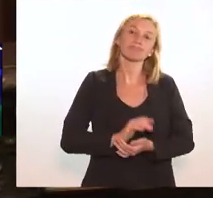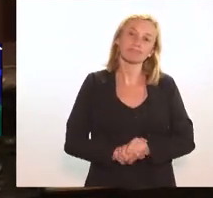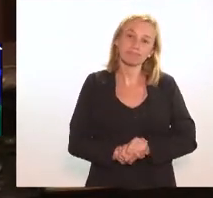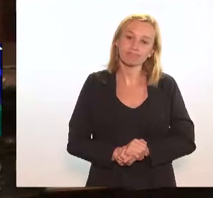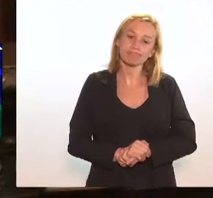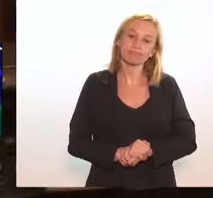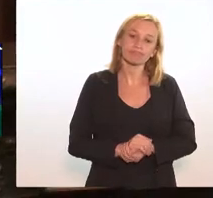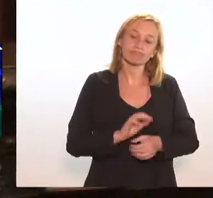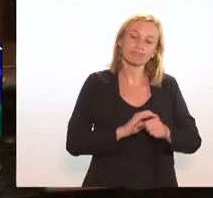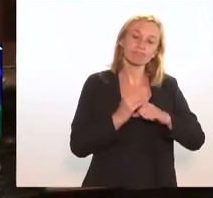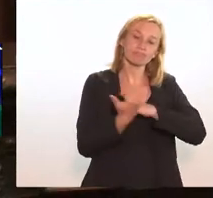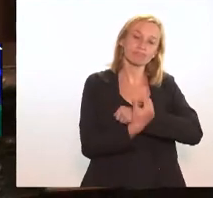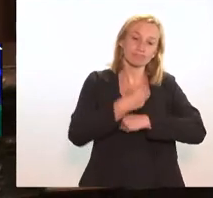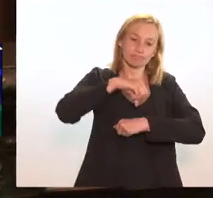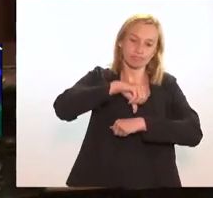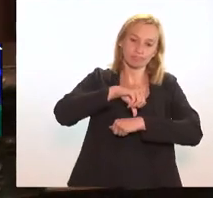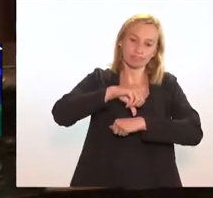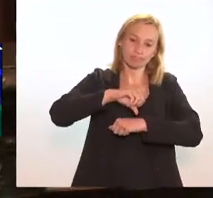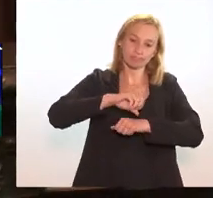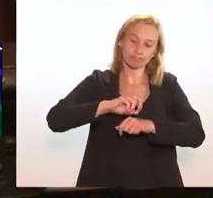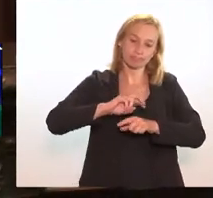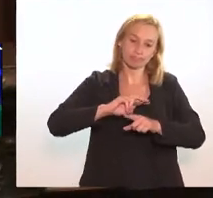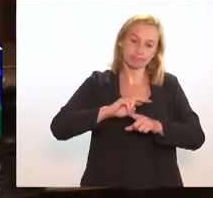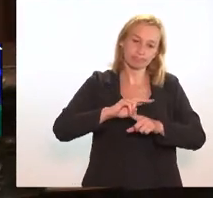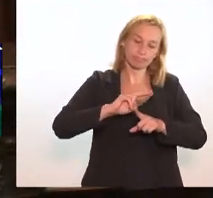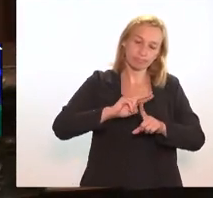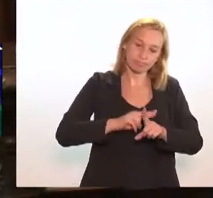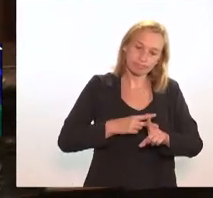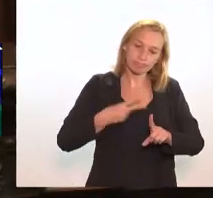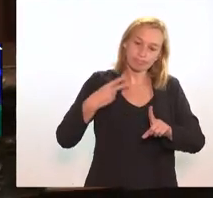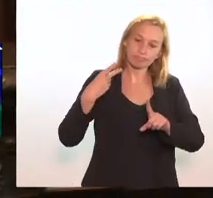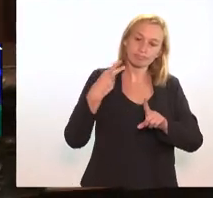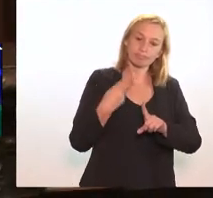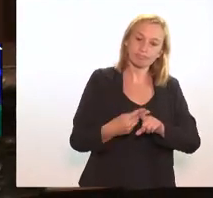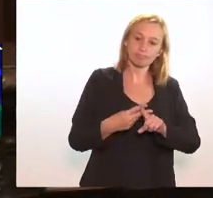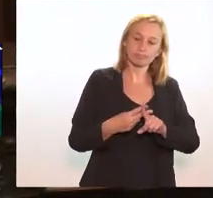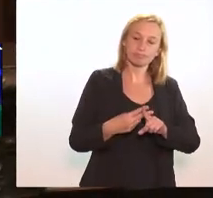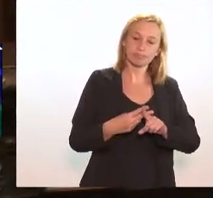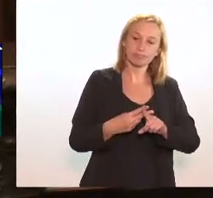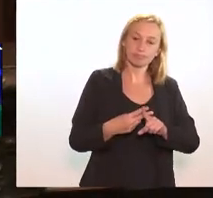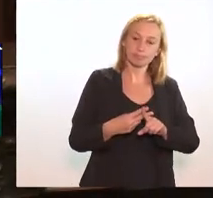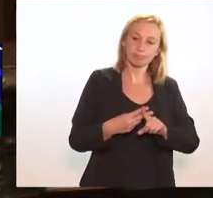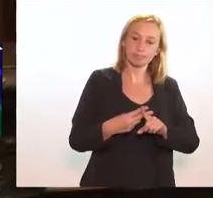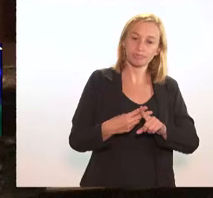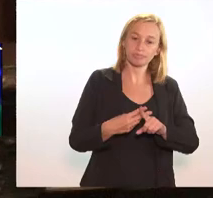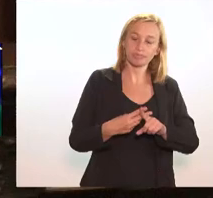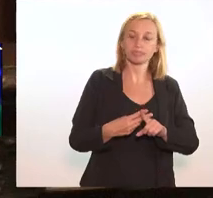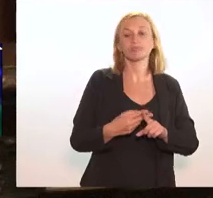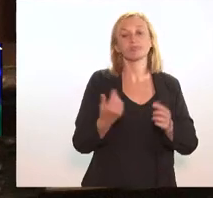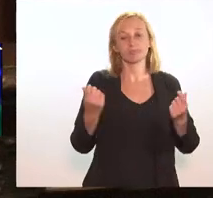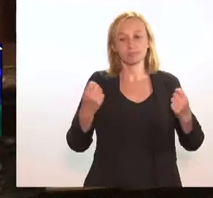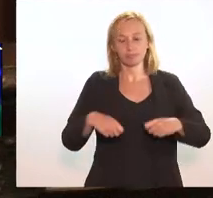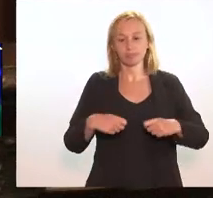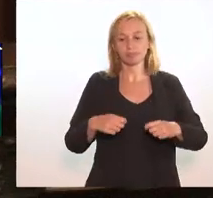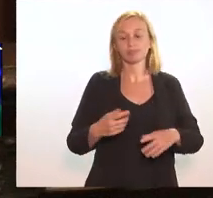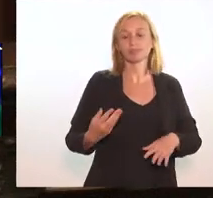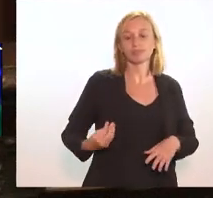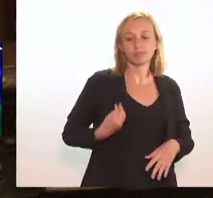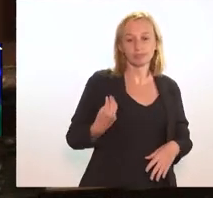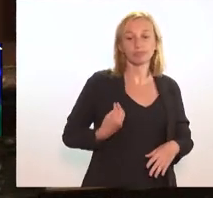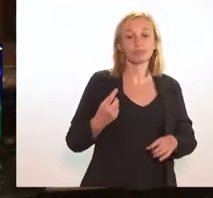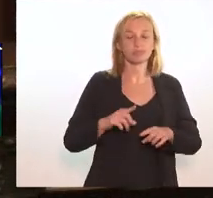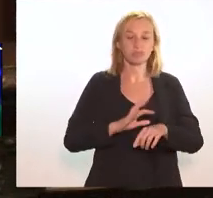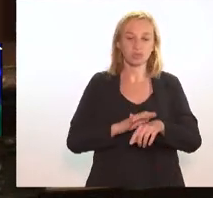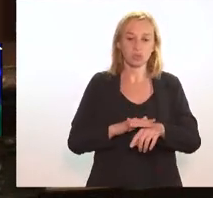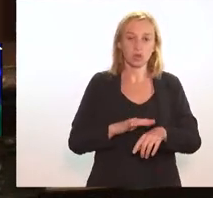a Covid-19 desafia a possibilidade de sobrevivência, não só por causa da doença em si, mas